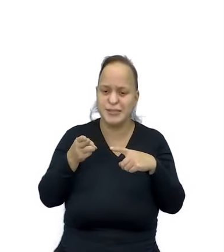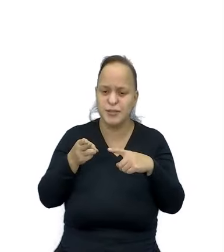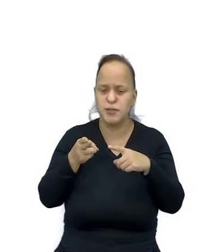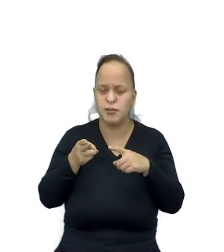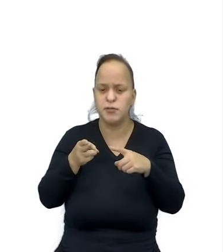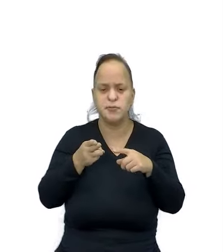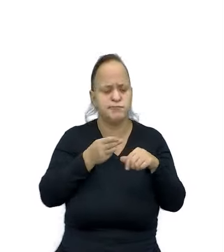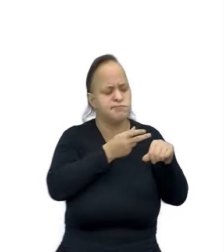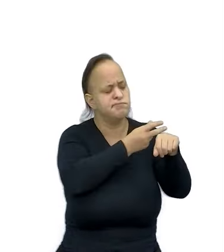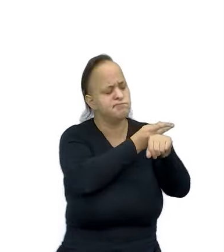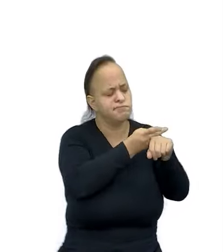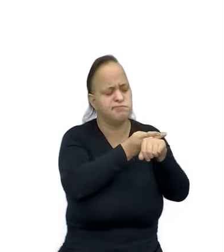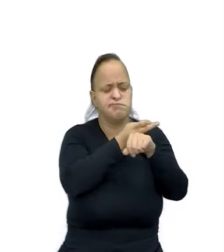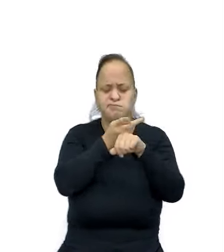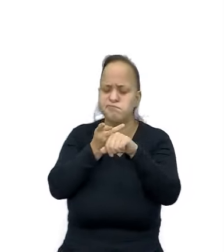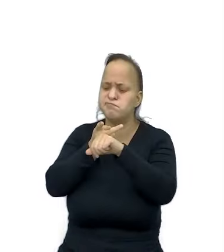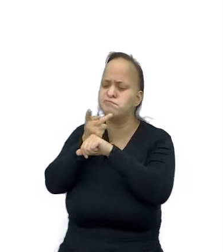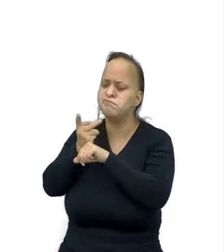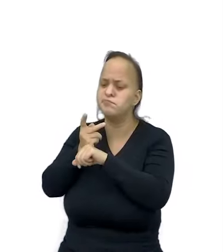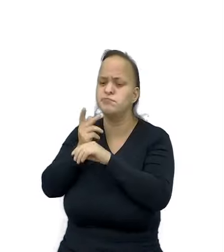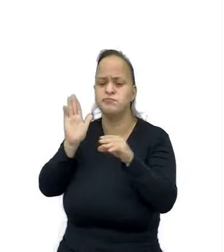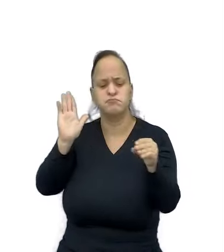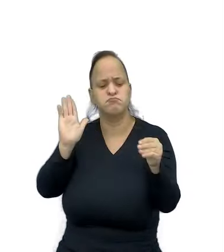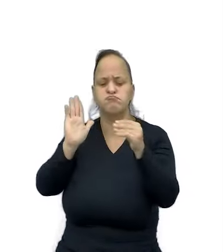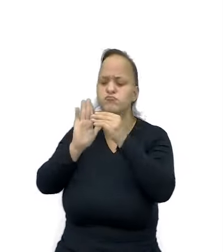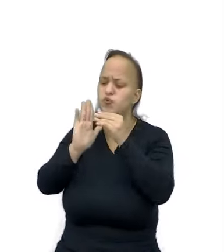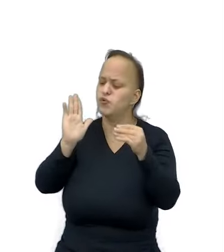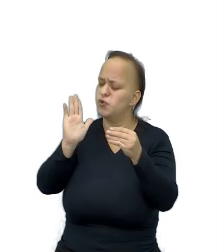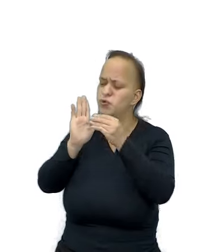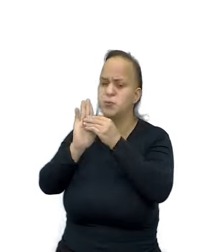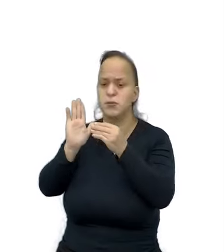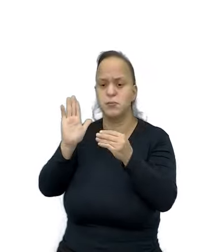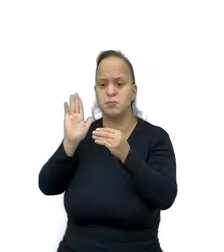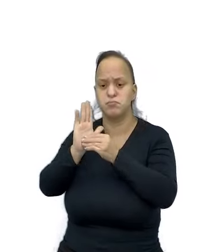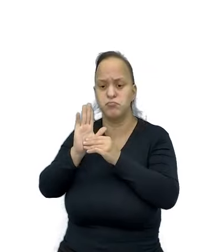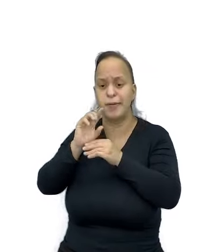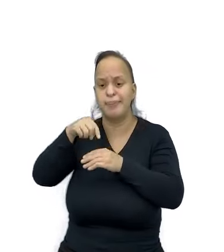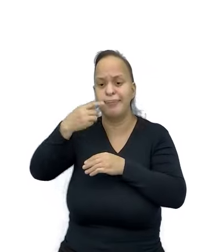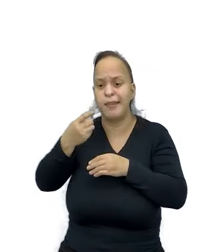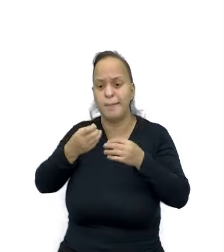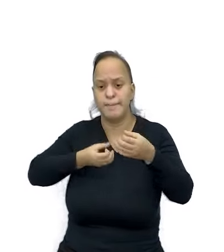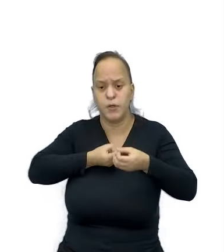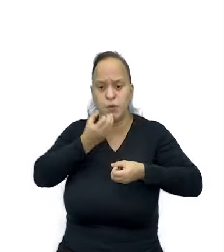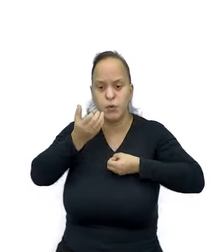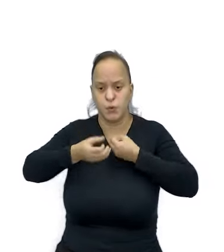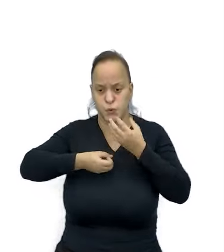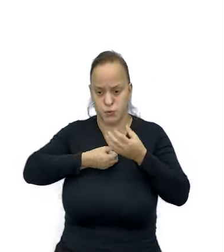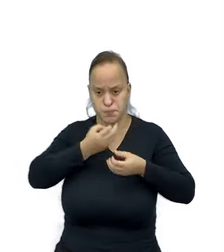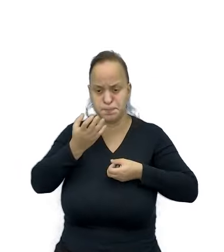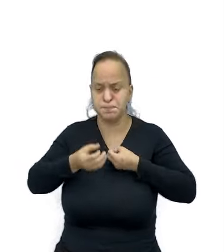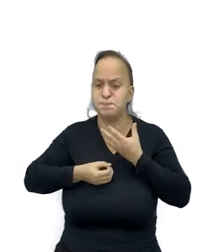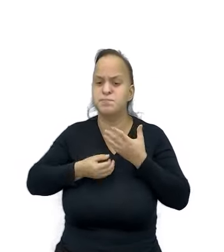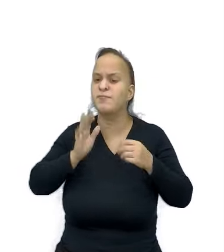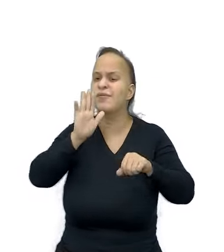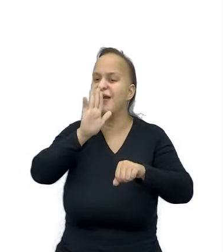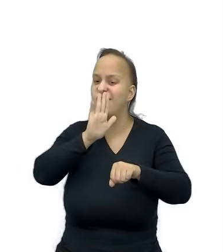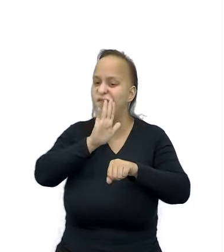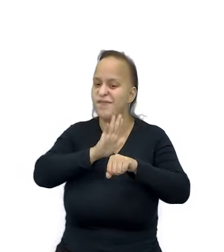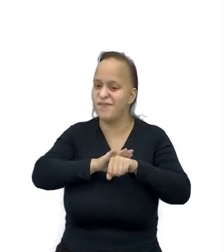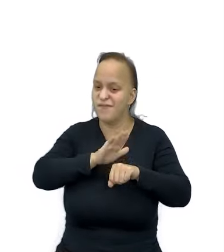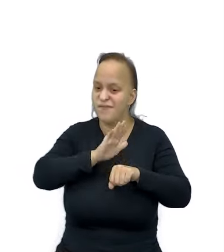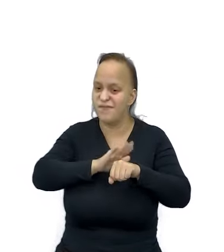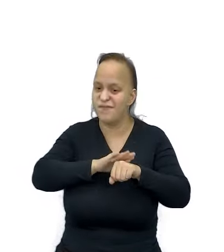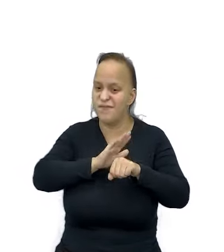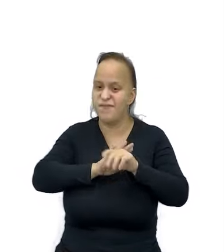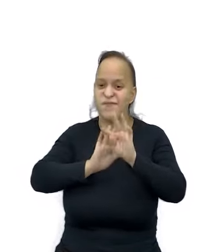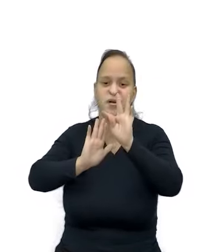isso, e fazer uma lista de alguns pontos da obra que você deseja comentar. E aí ele vai, então, para o mão na massa, colocar aí em